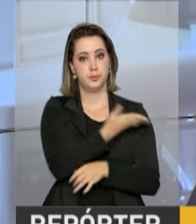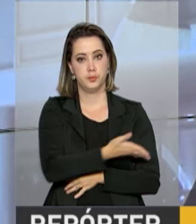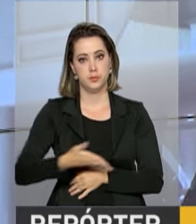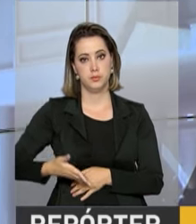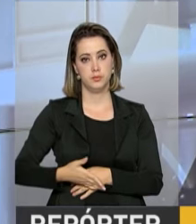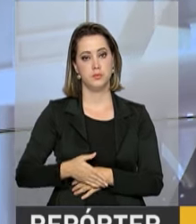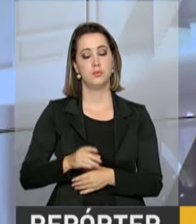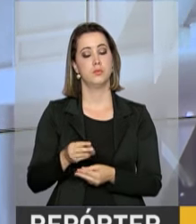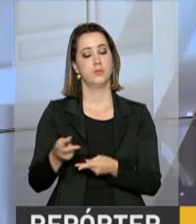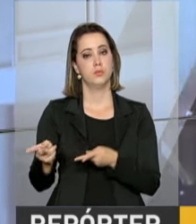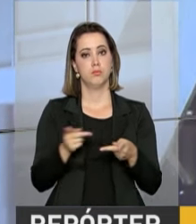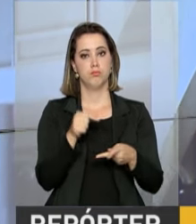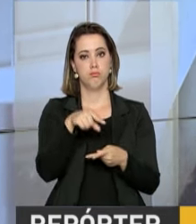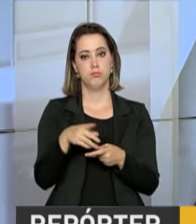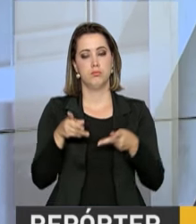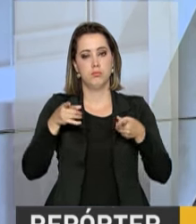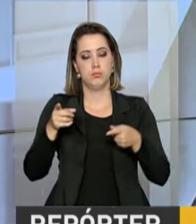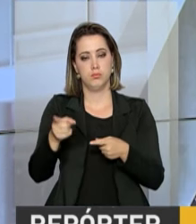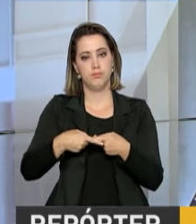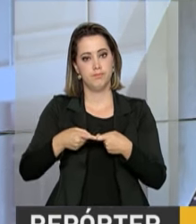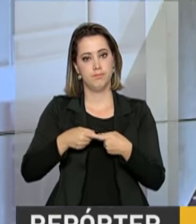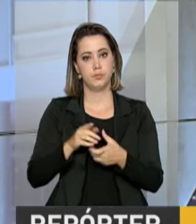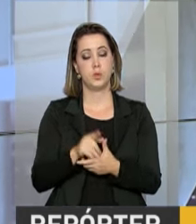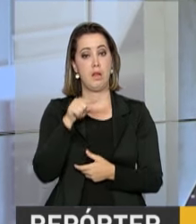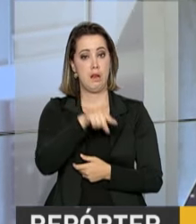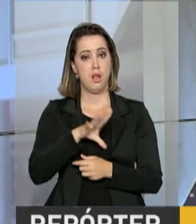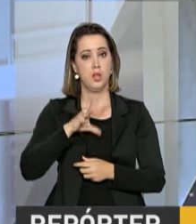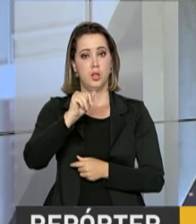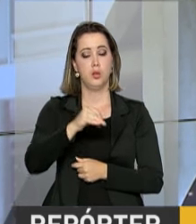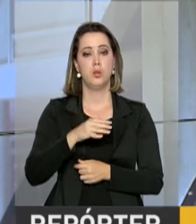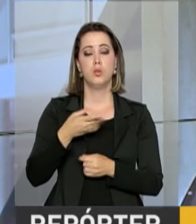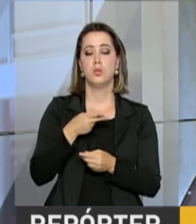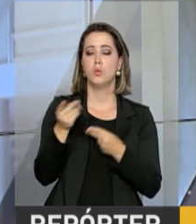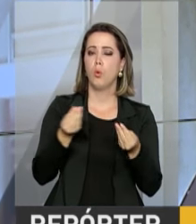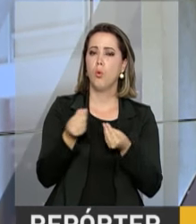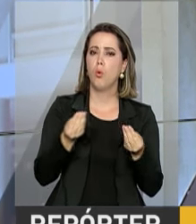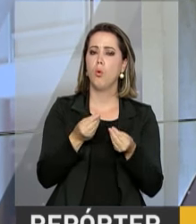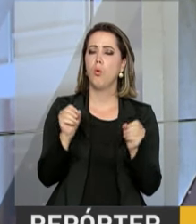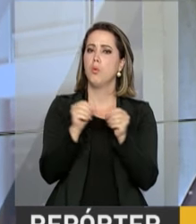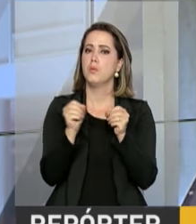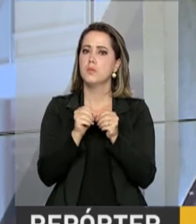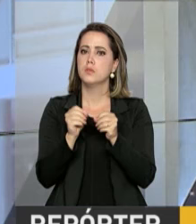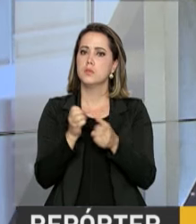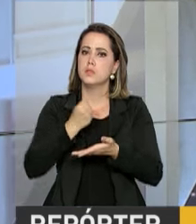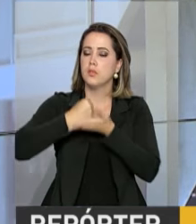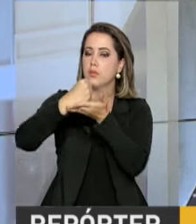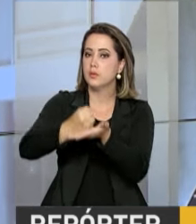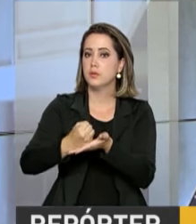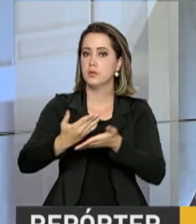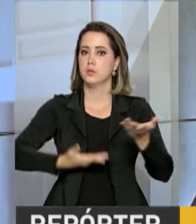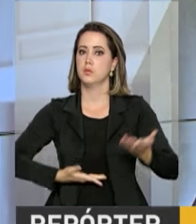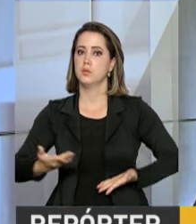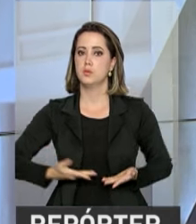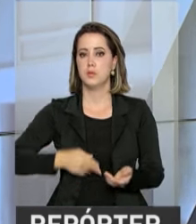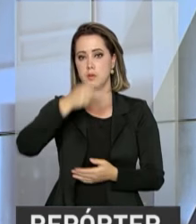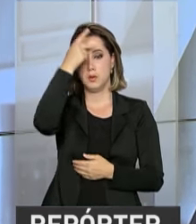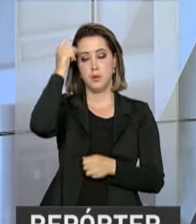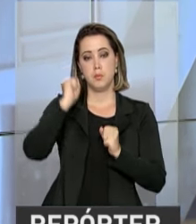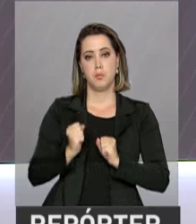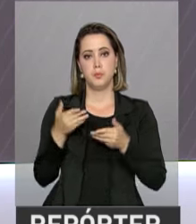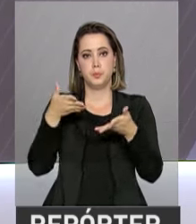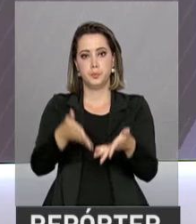com h no final ponto br lá estão todas as orientações sobre os serviços oferecidos e quem pode ter acesso